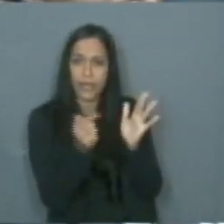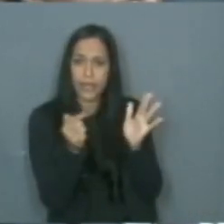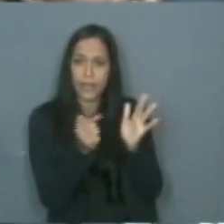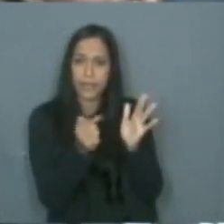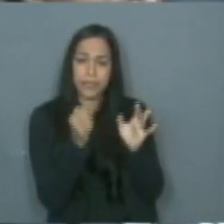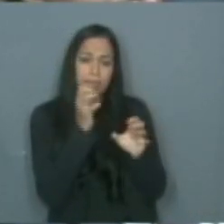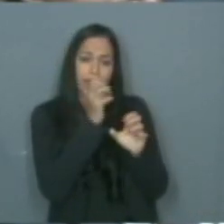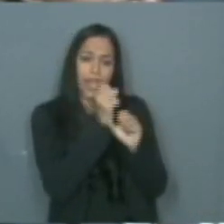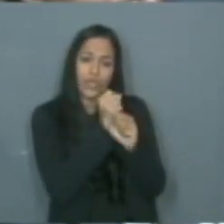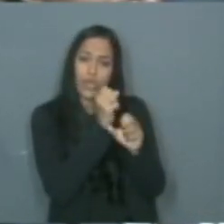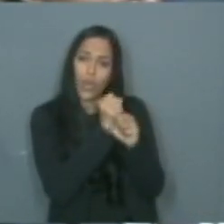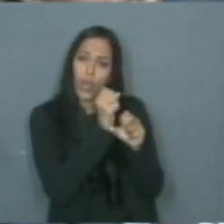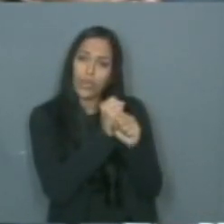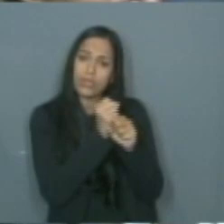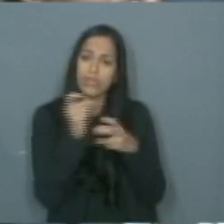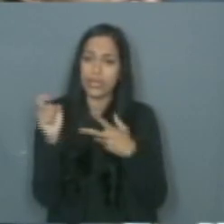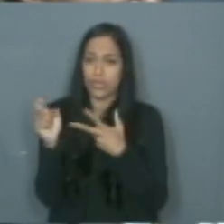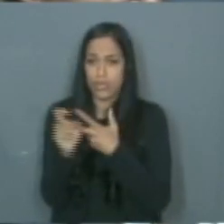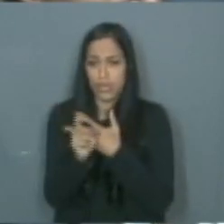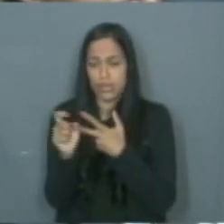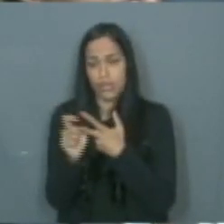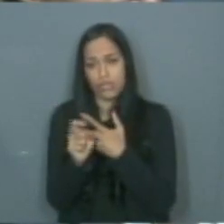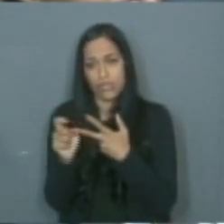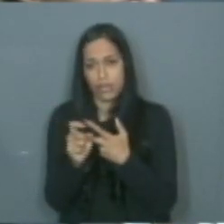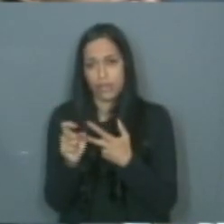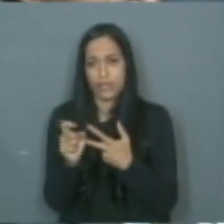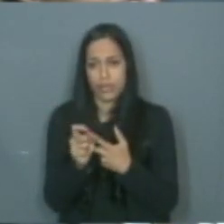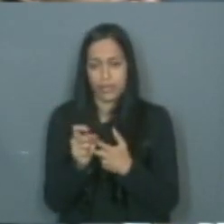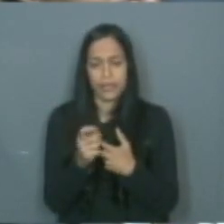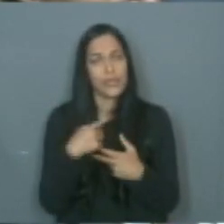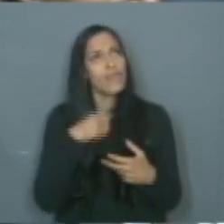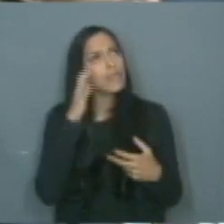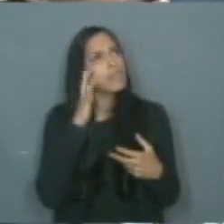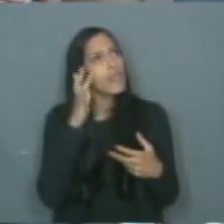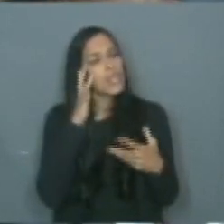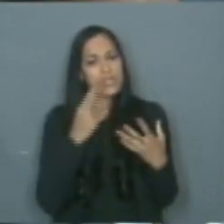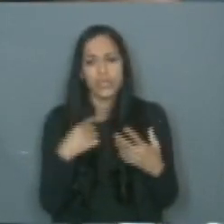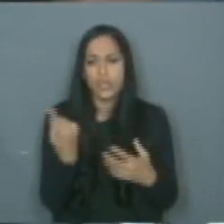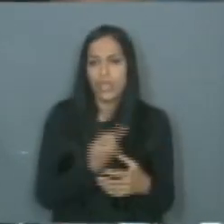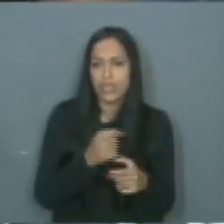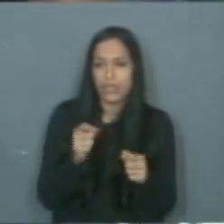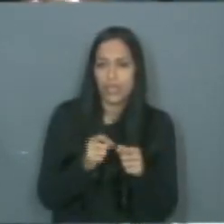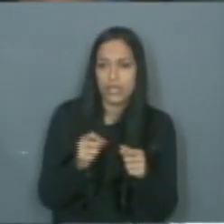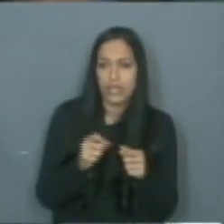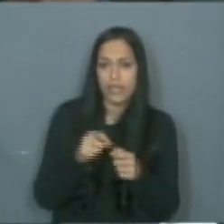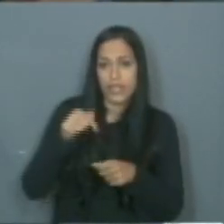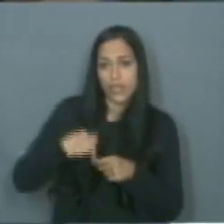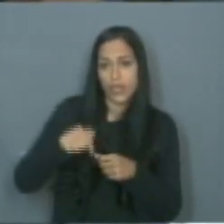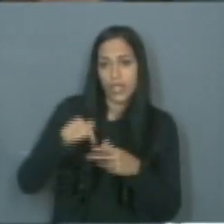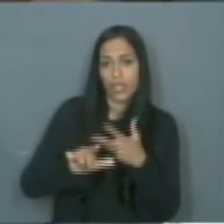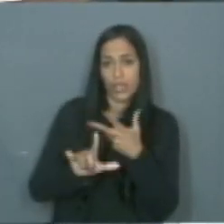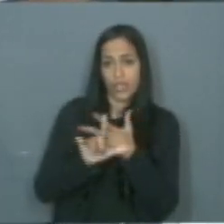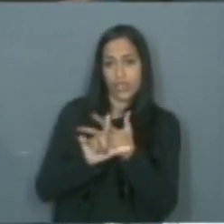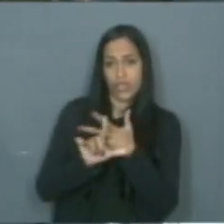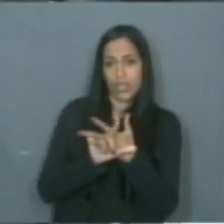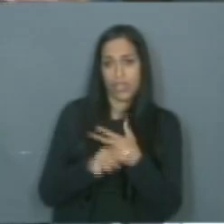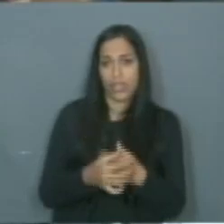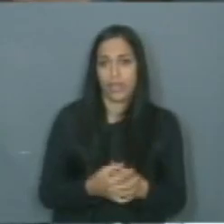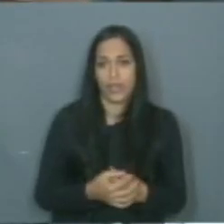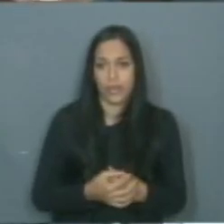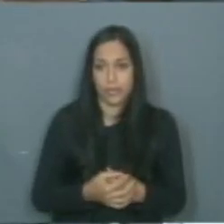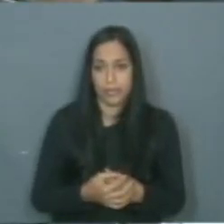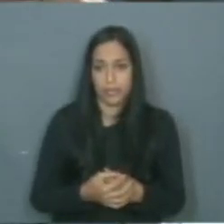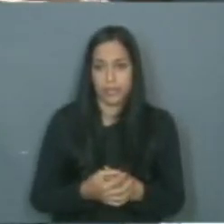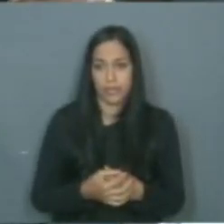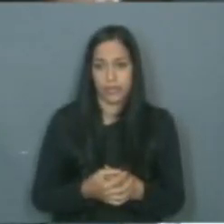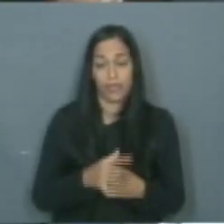as contas do poder executivo. Às vezes eu fico pensando o que a gente está fazendo aqui no poder legislativo. Por que eu digo